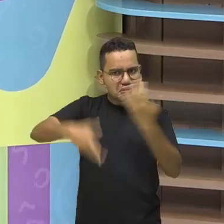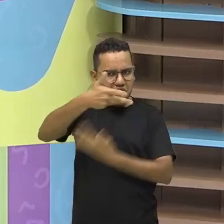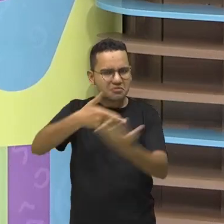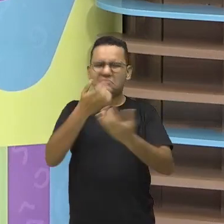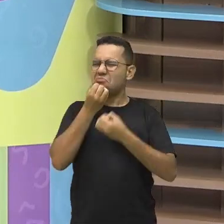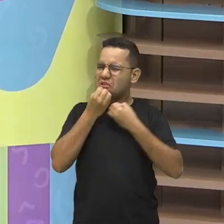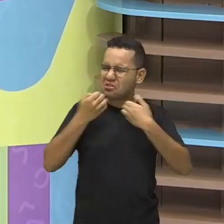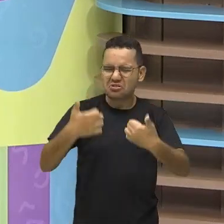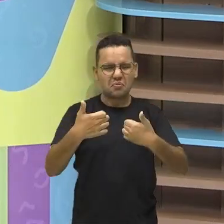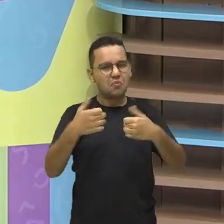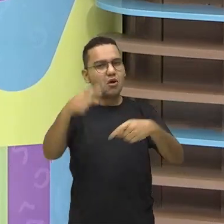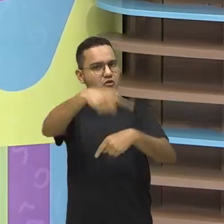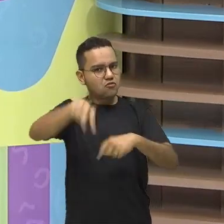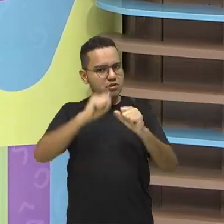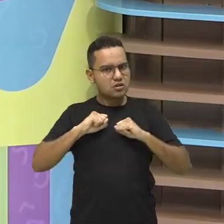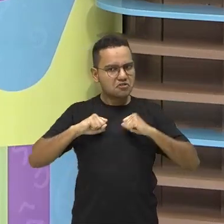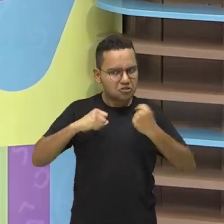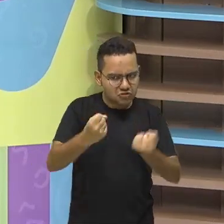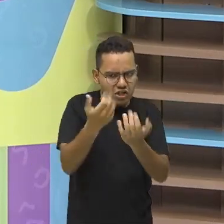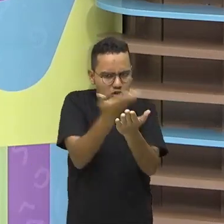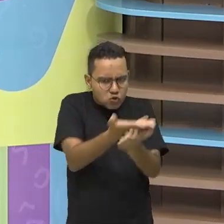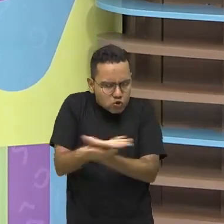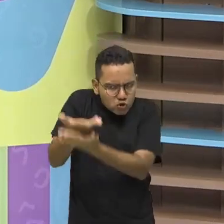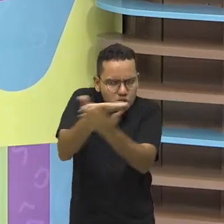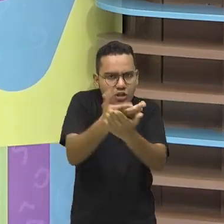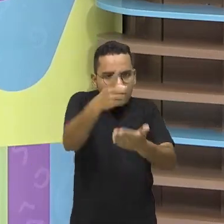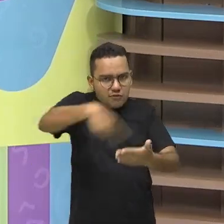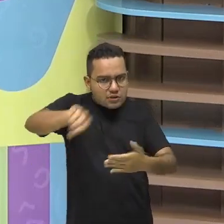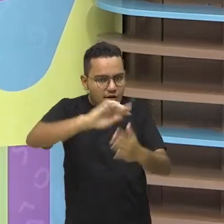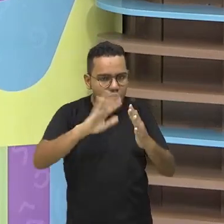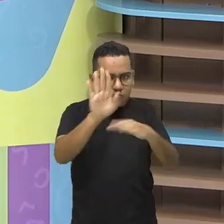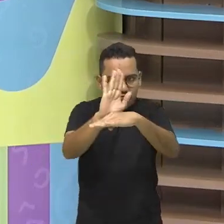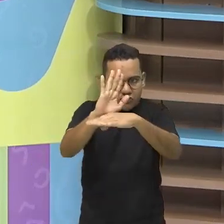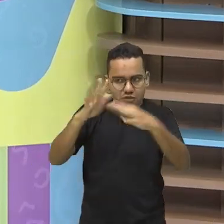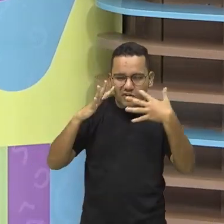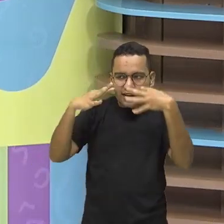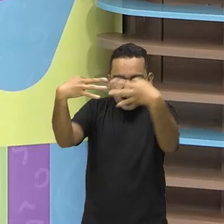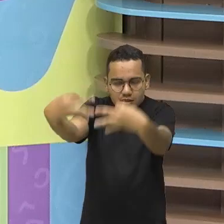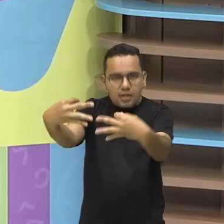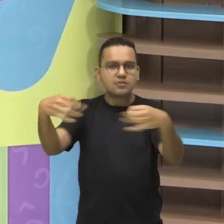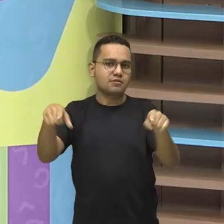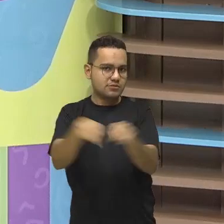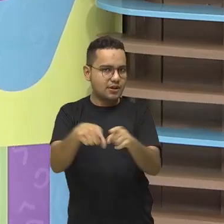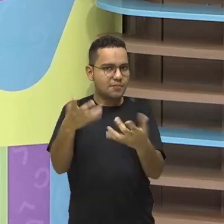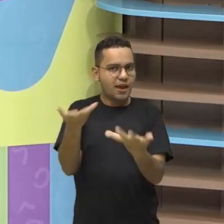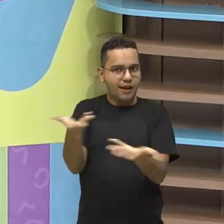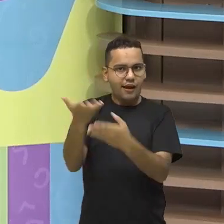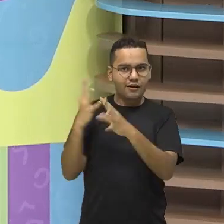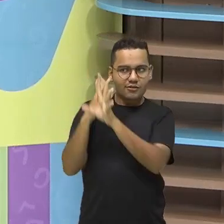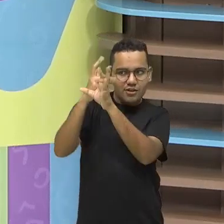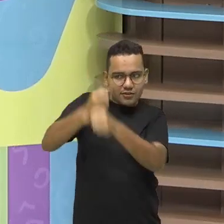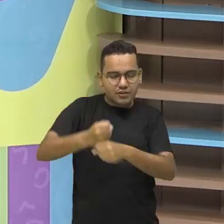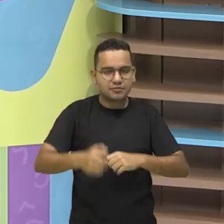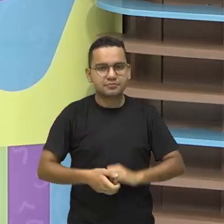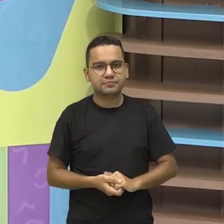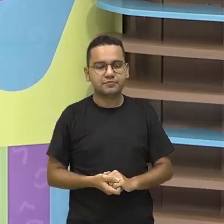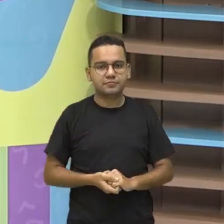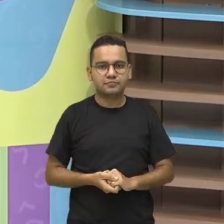certo? Dedicado, e você vai prestar muita atenção à nossa revisão. E